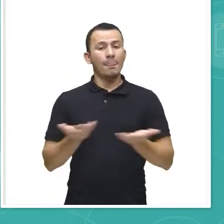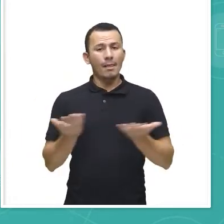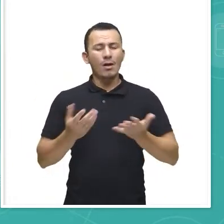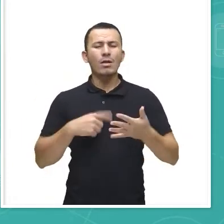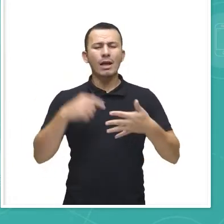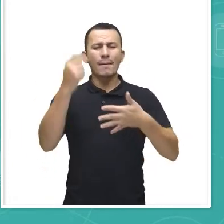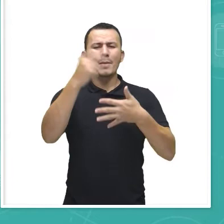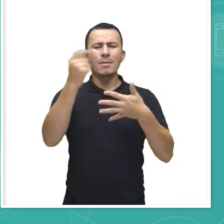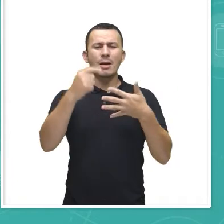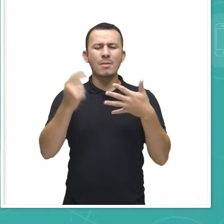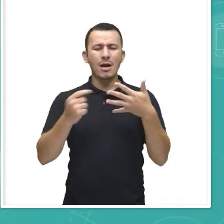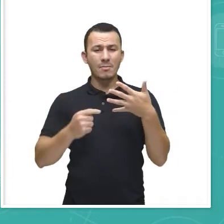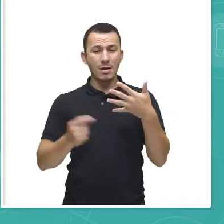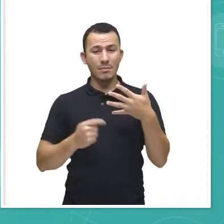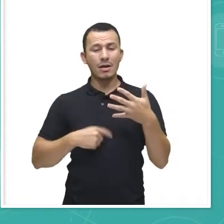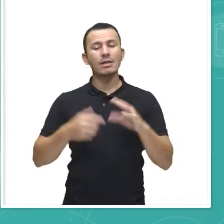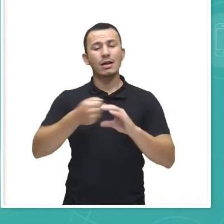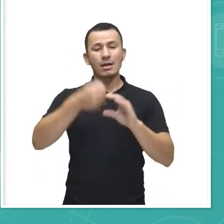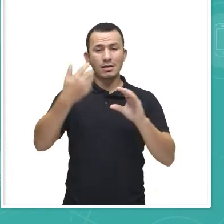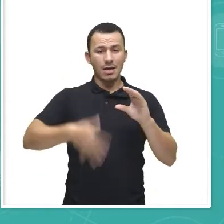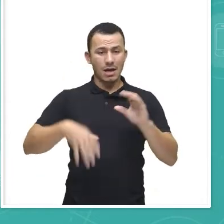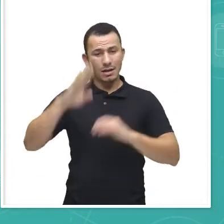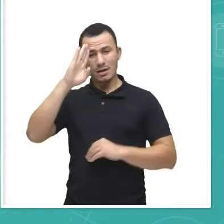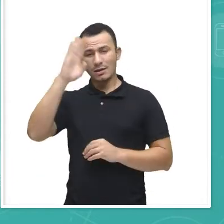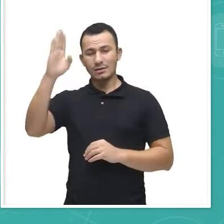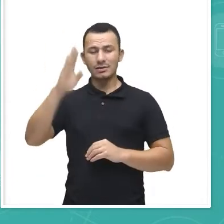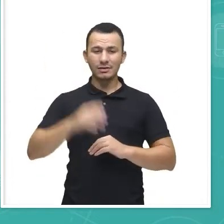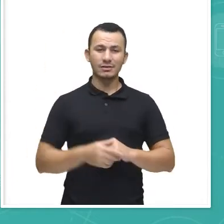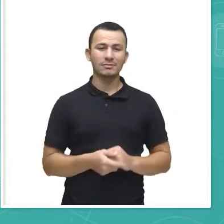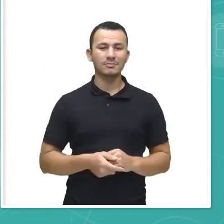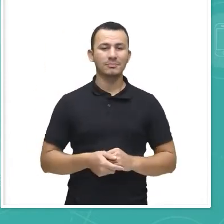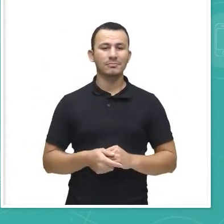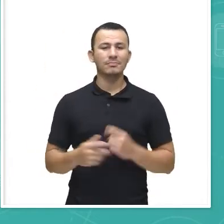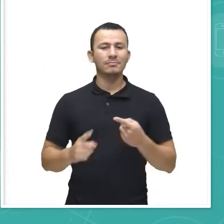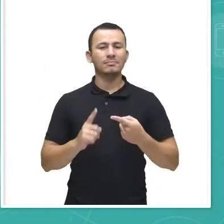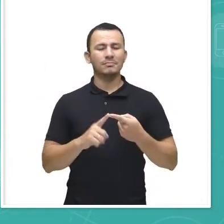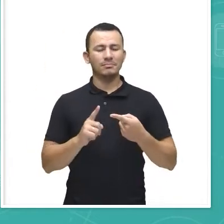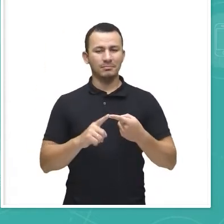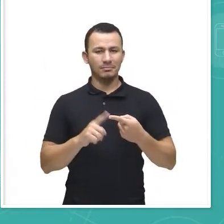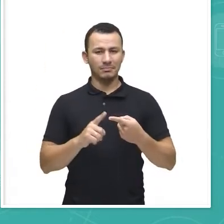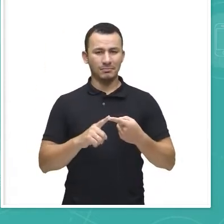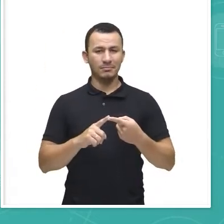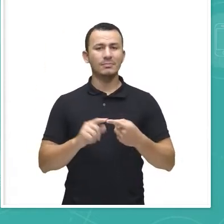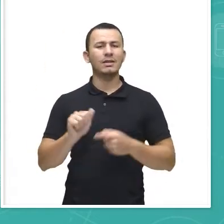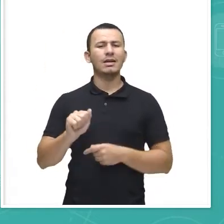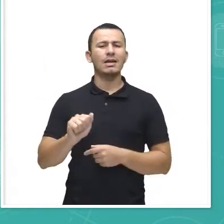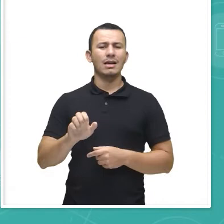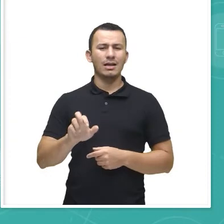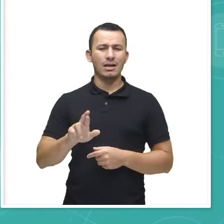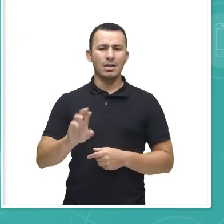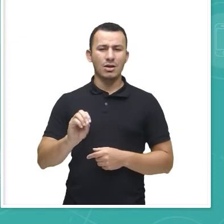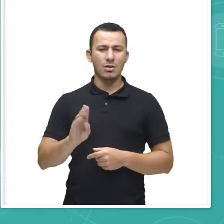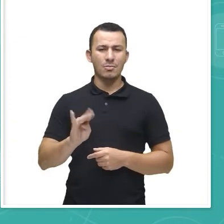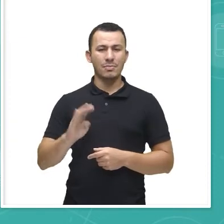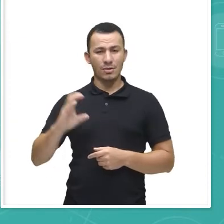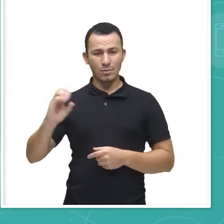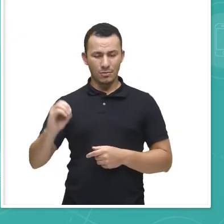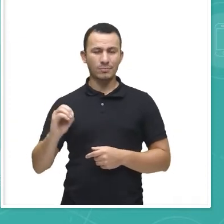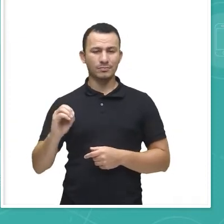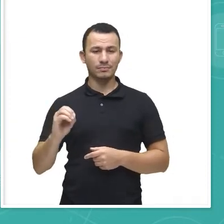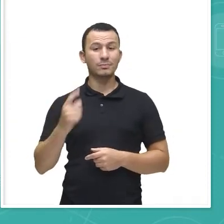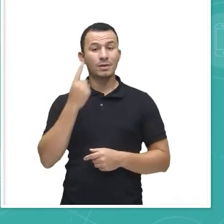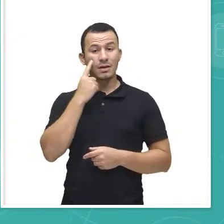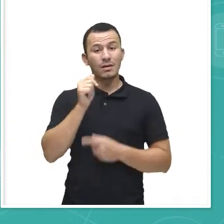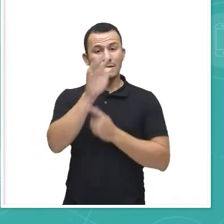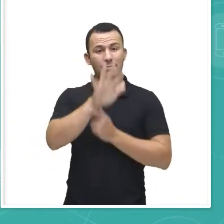uma dessas suas principais características, começando pela ginástica aeróbica. Tá bom? Então, observe aqui essas